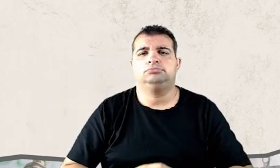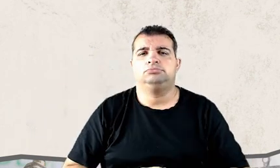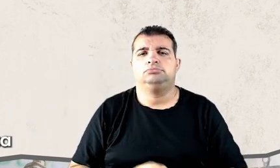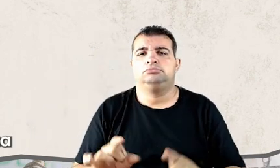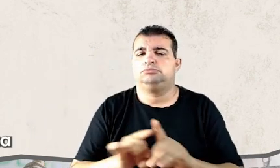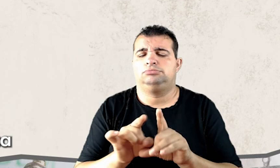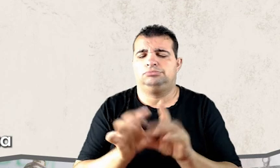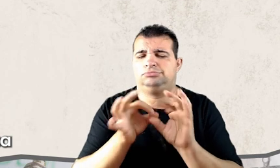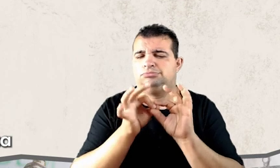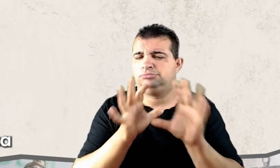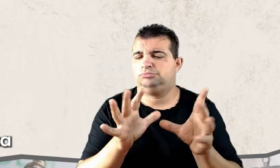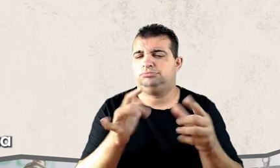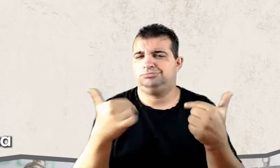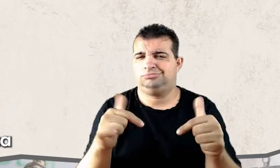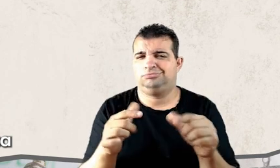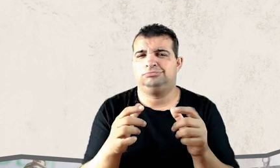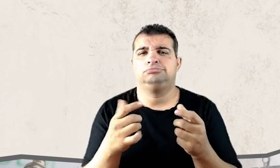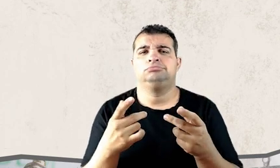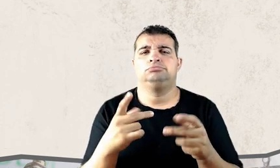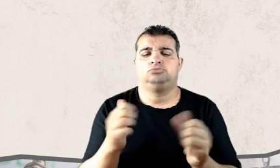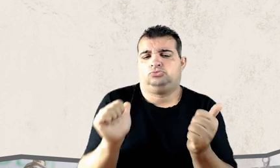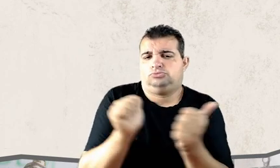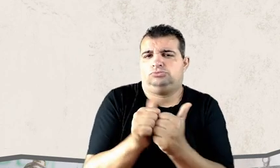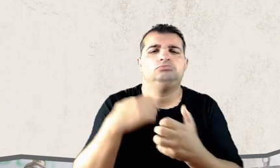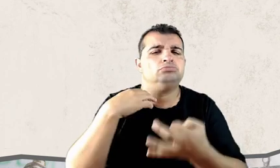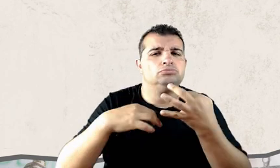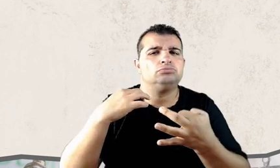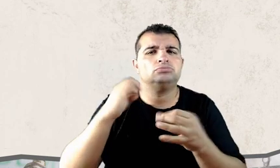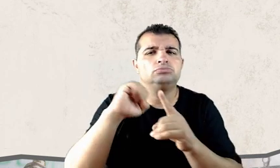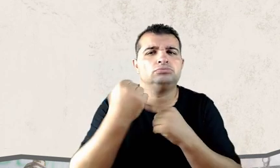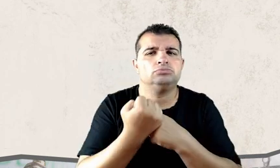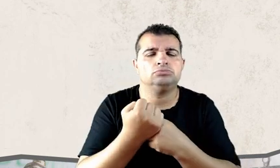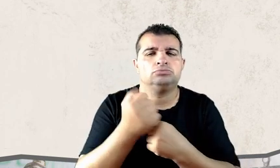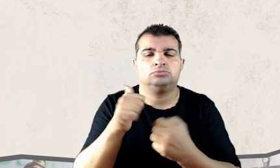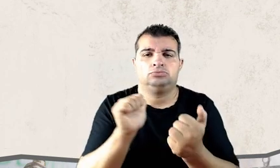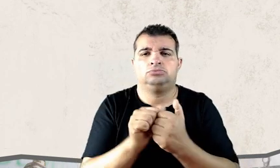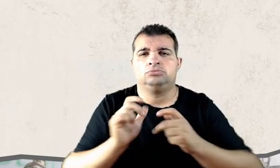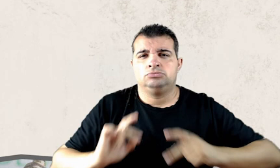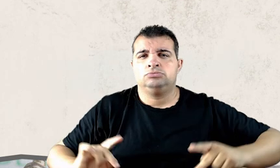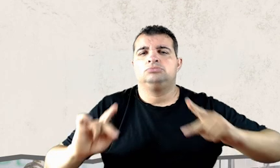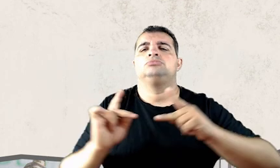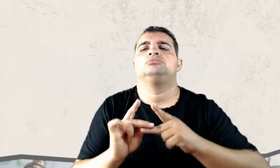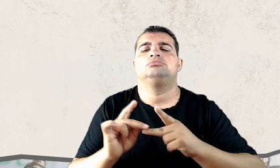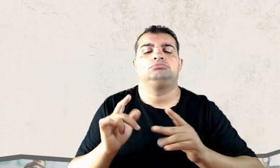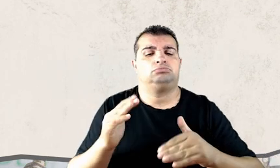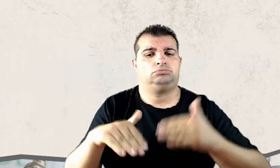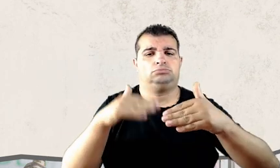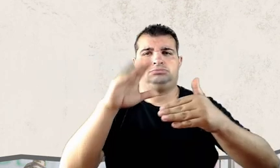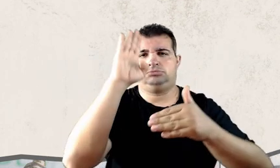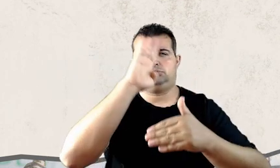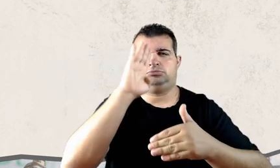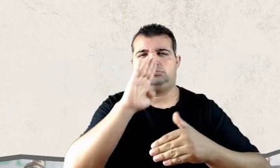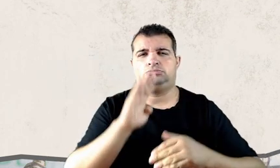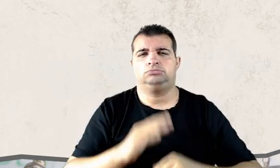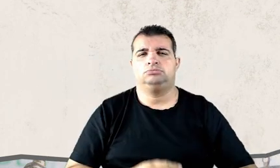democrática, pela emancipação econômica, pela justiça social e, ao lado do povo, pelo progresso